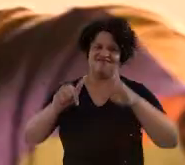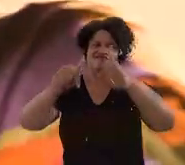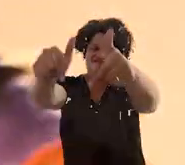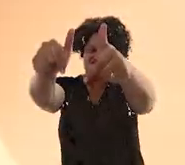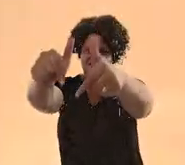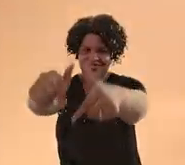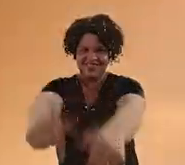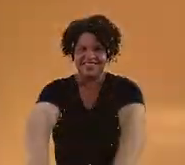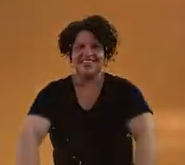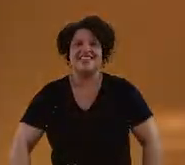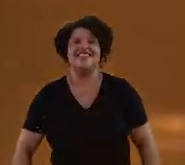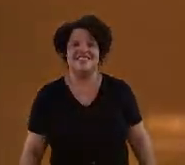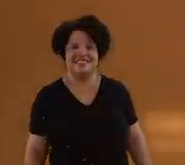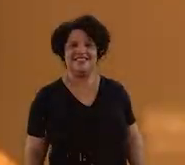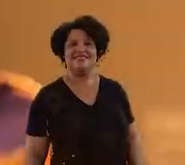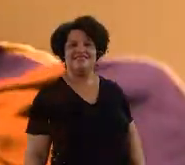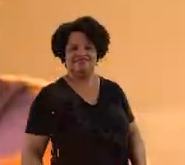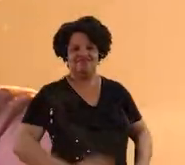Meu bonde bagaça, te amassa.